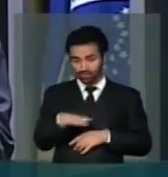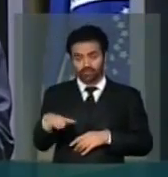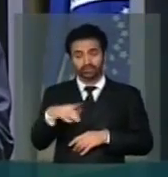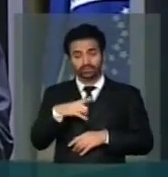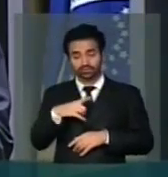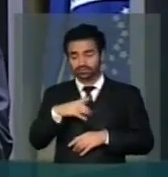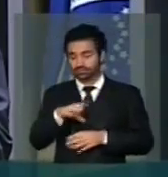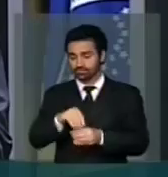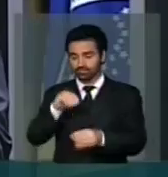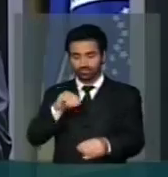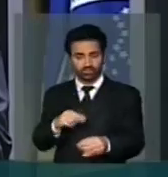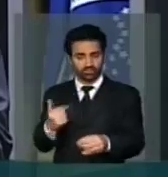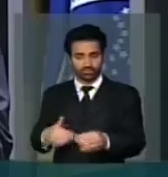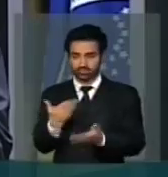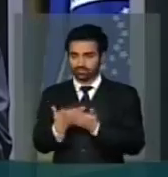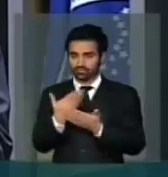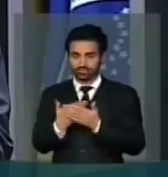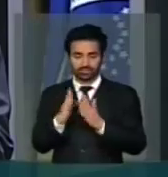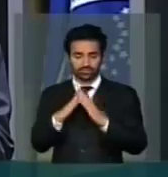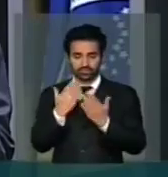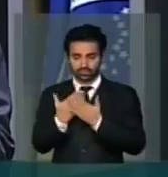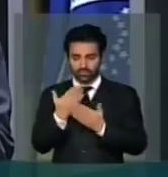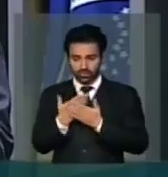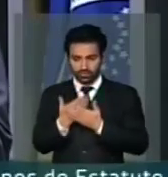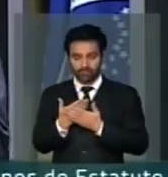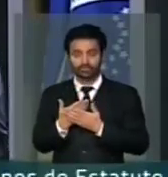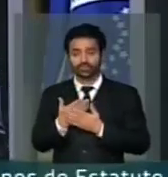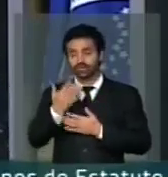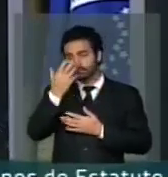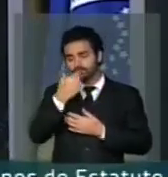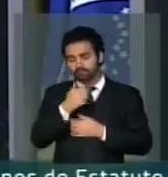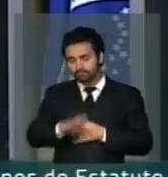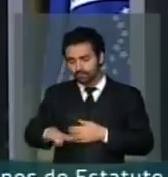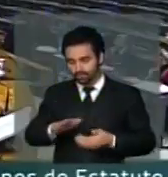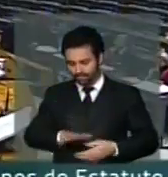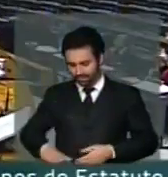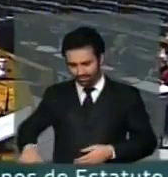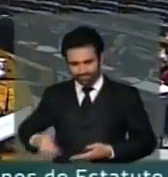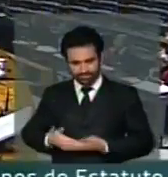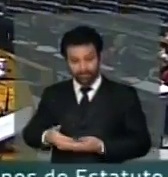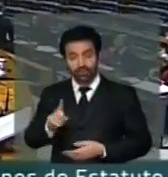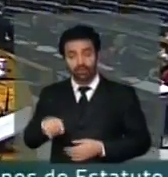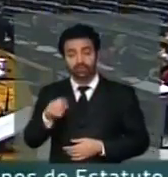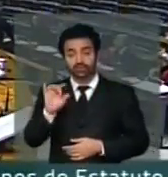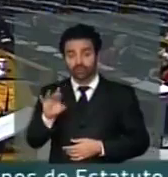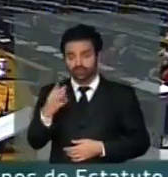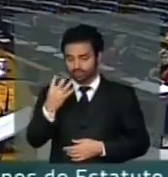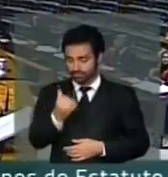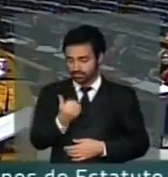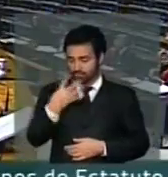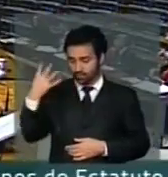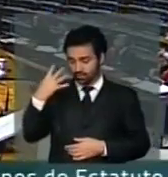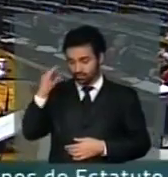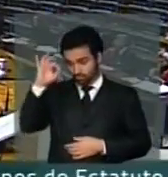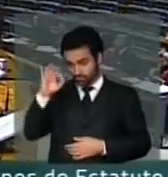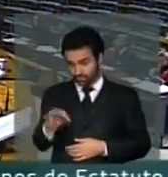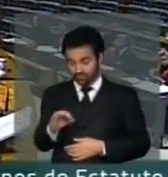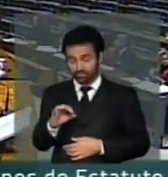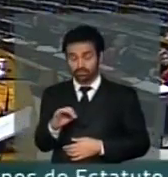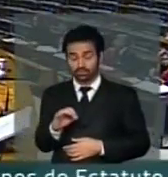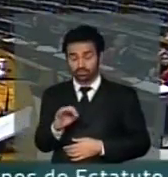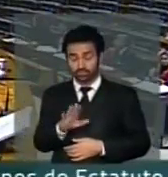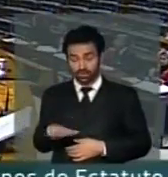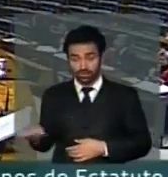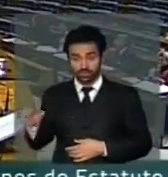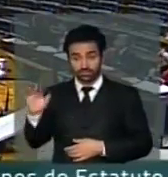está fora da escola. Na primeira infância, apenas 64% das crianças pobres